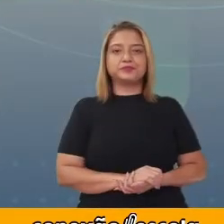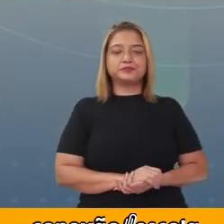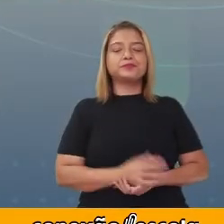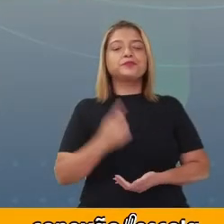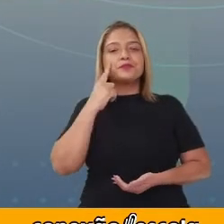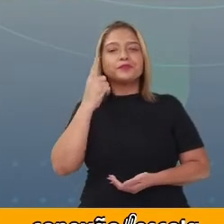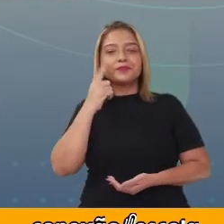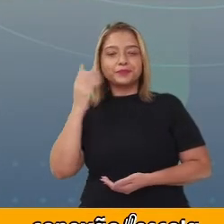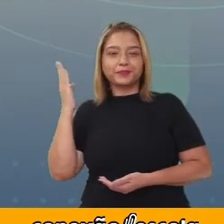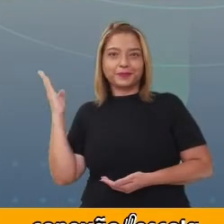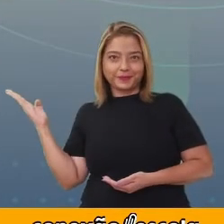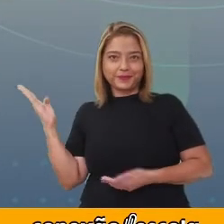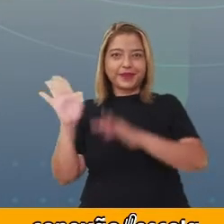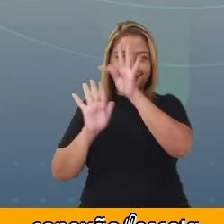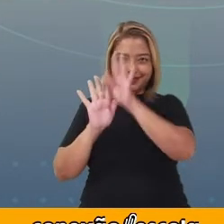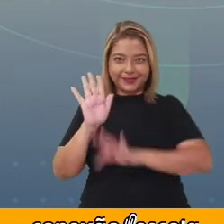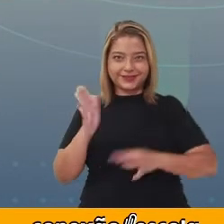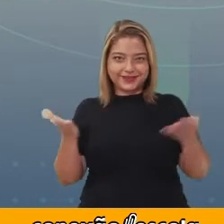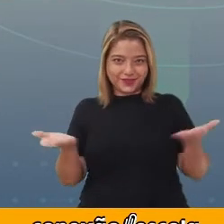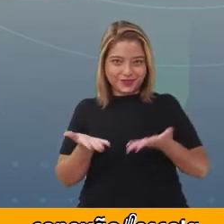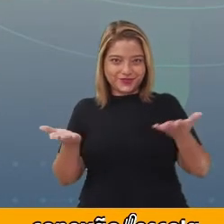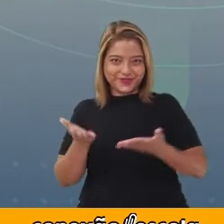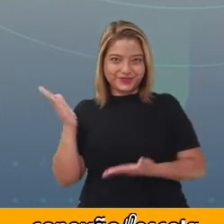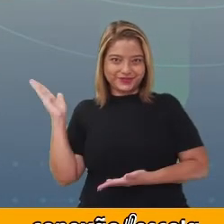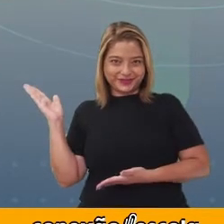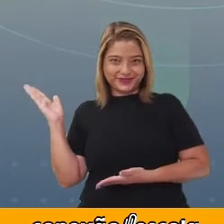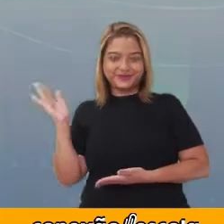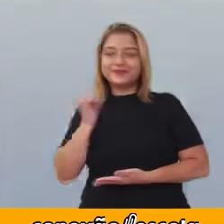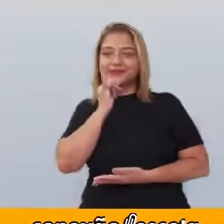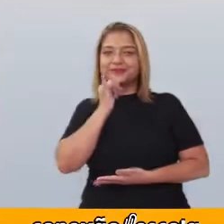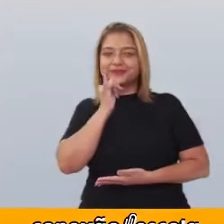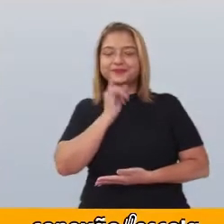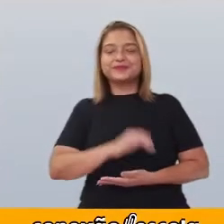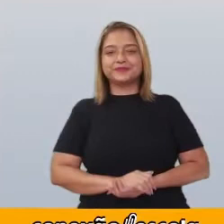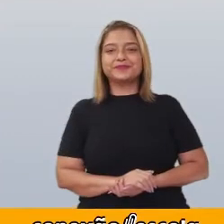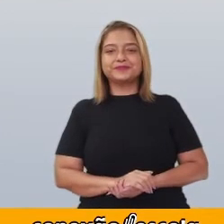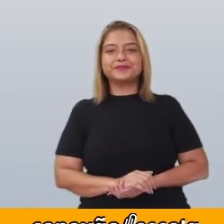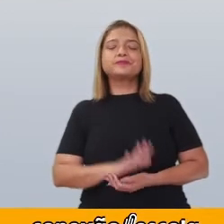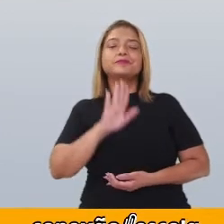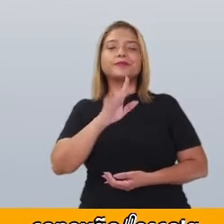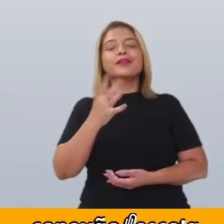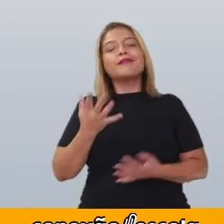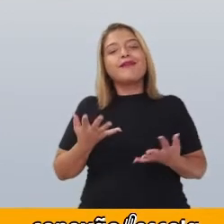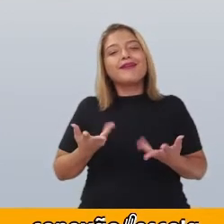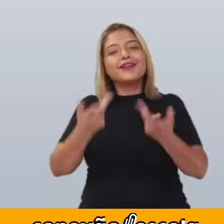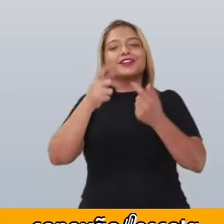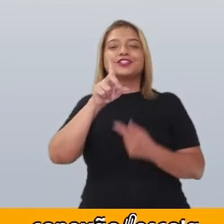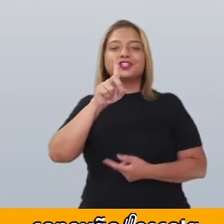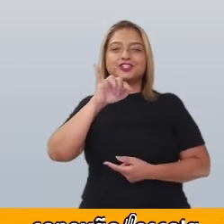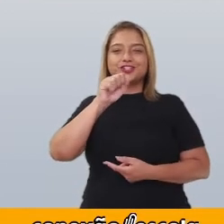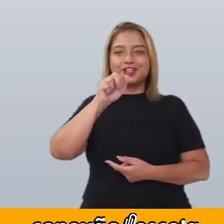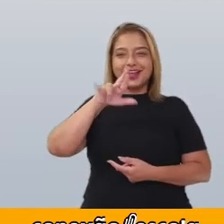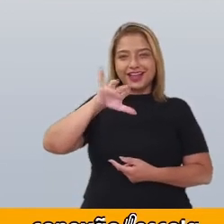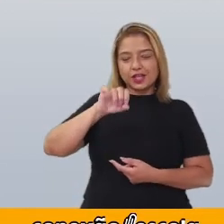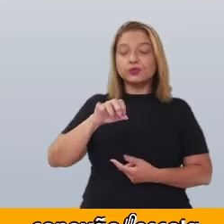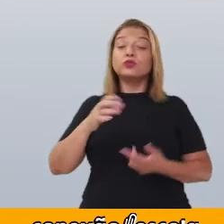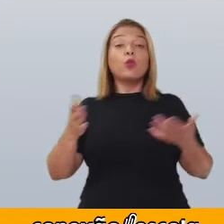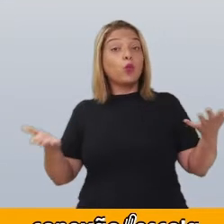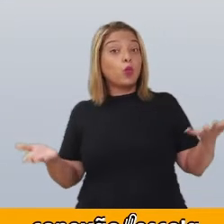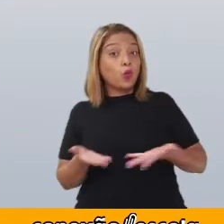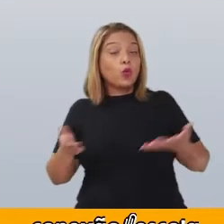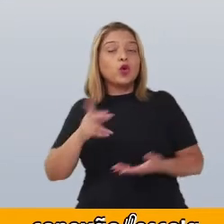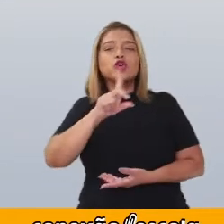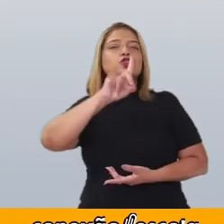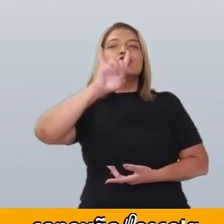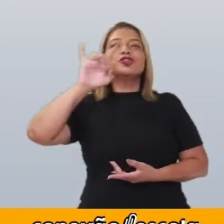Vamos ver este texto, esse diário. Olha só o exemplo. Querido diário, hoje foi um